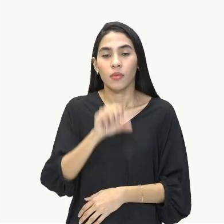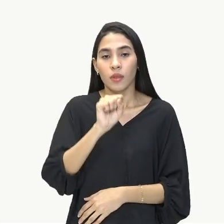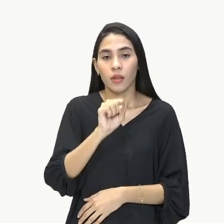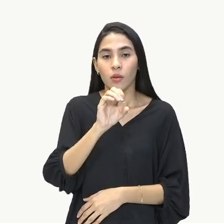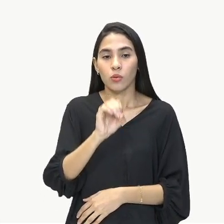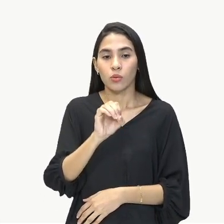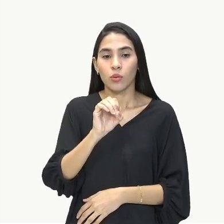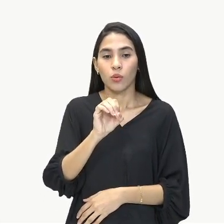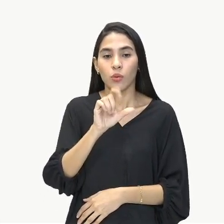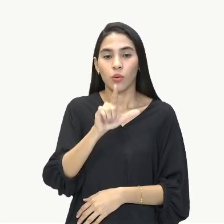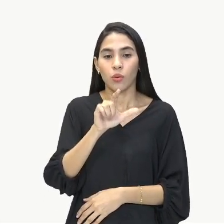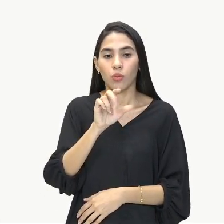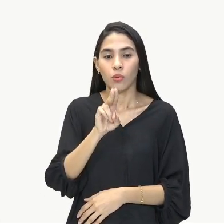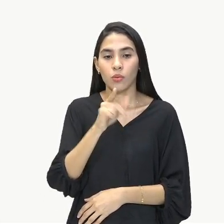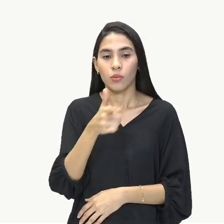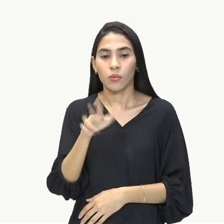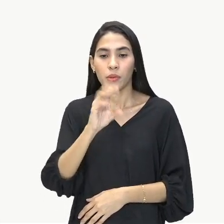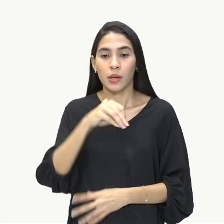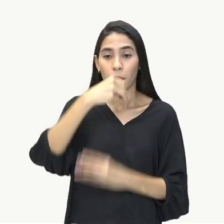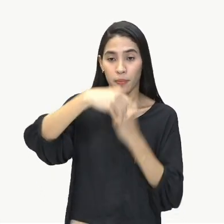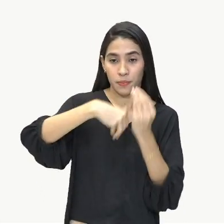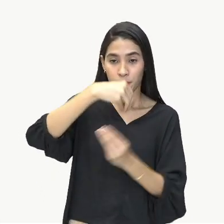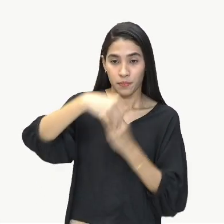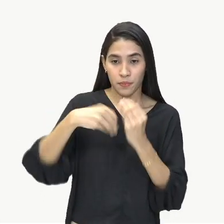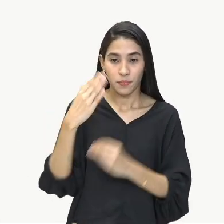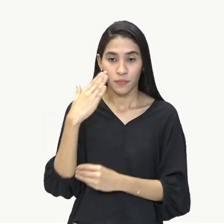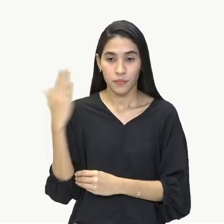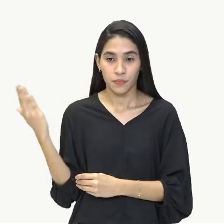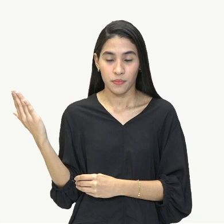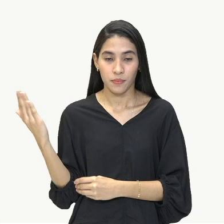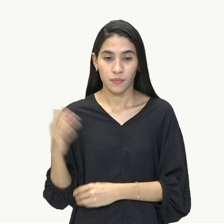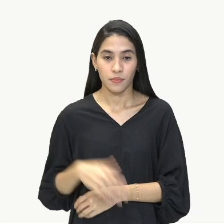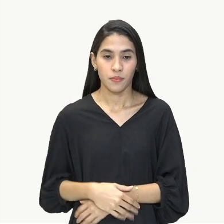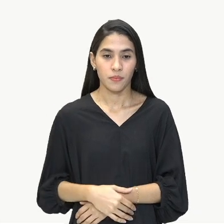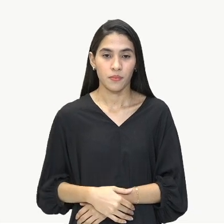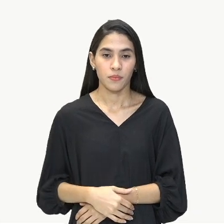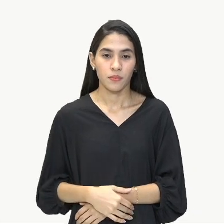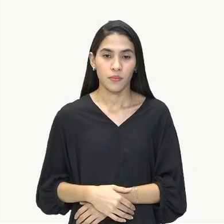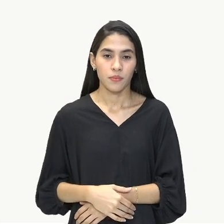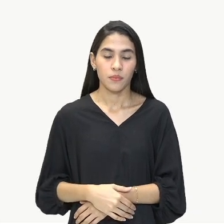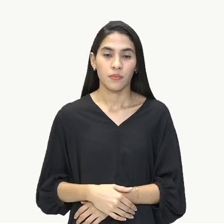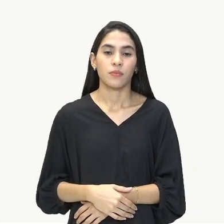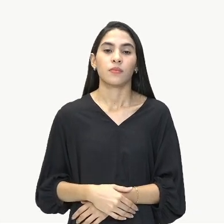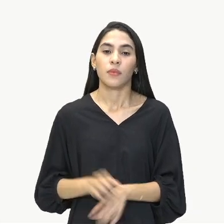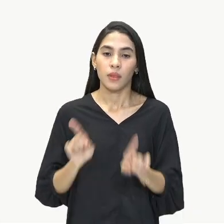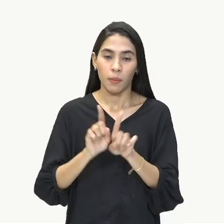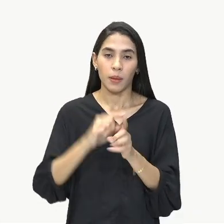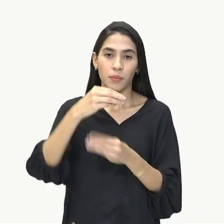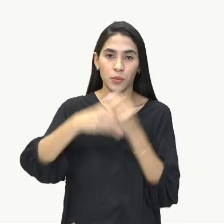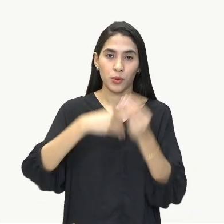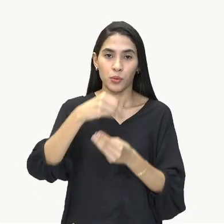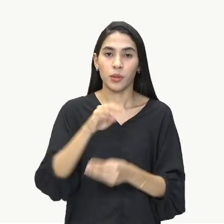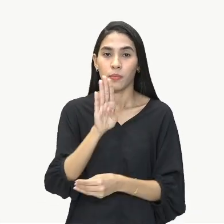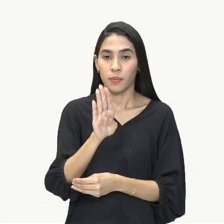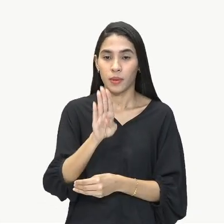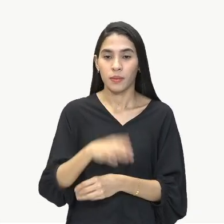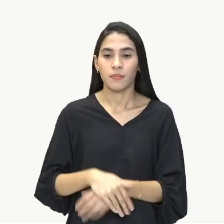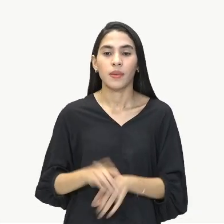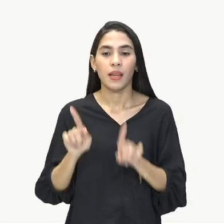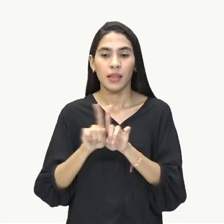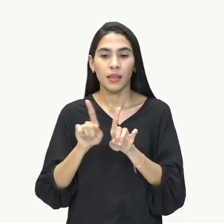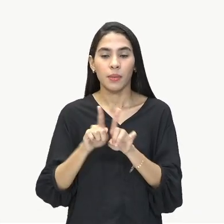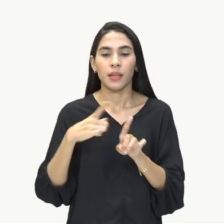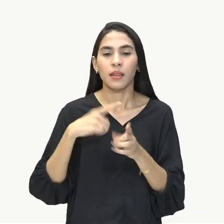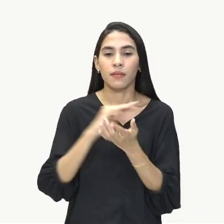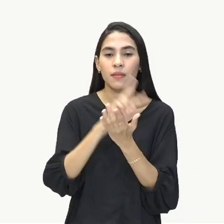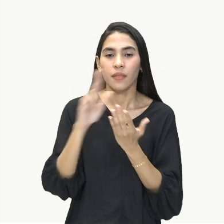solução, tá? E na dispersão B, também nós temos aí várias características,